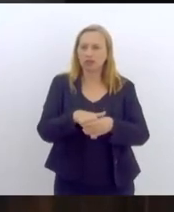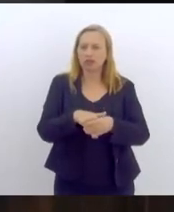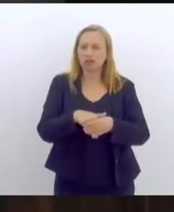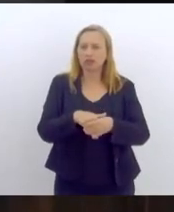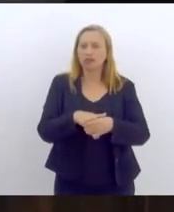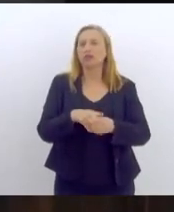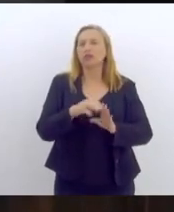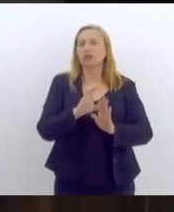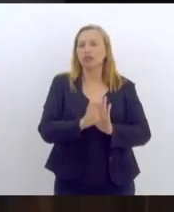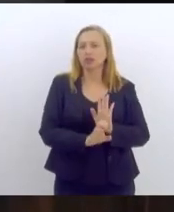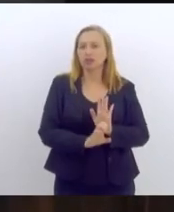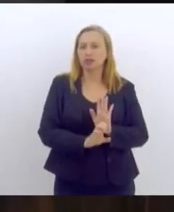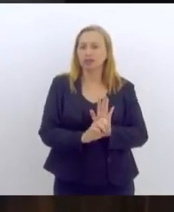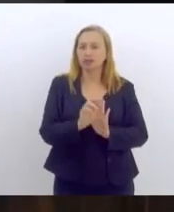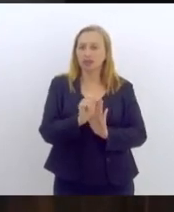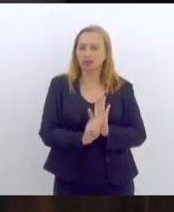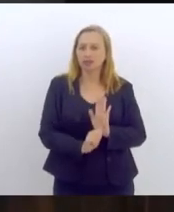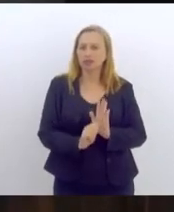redação.